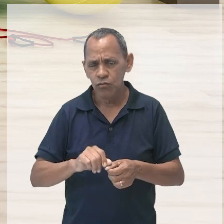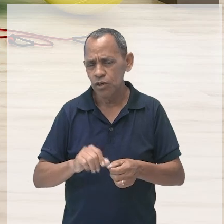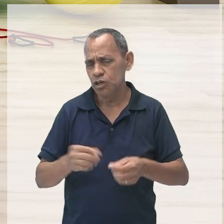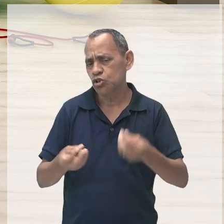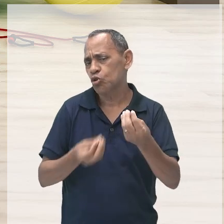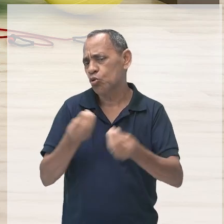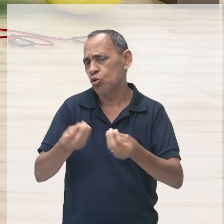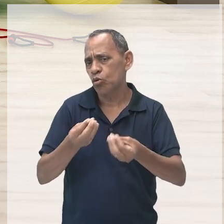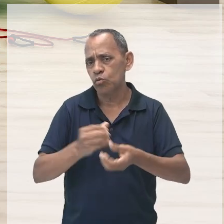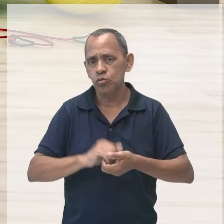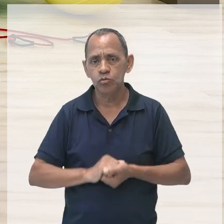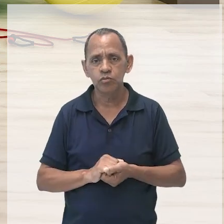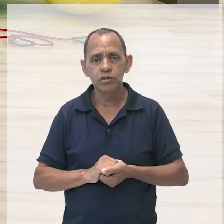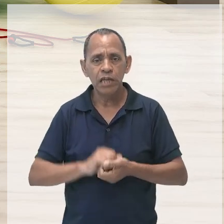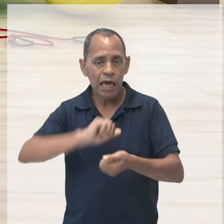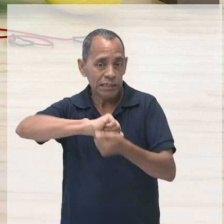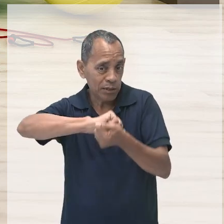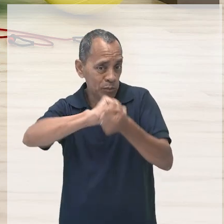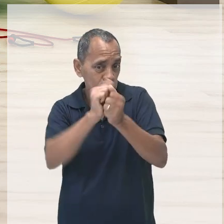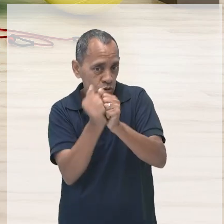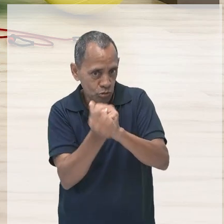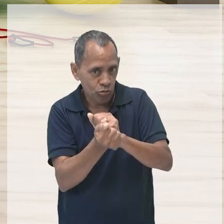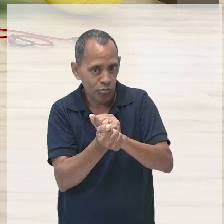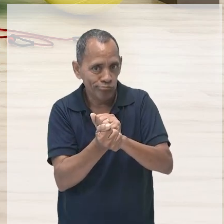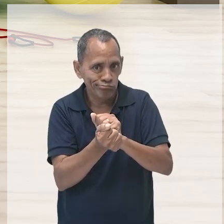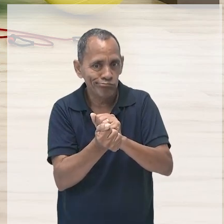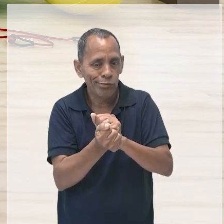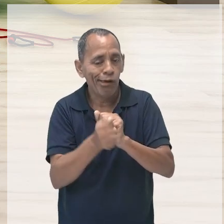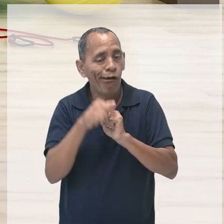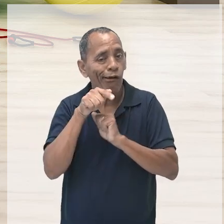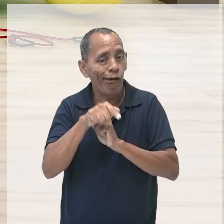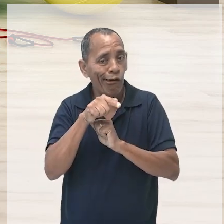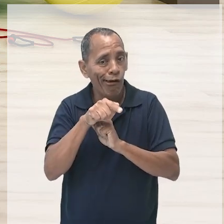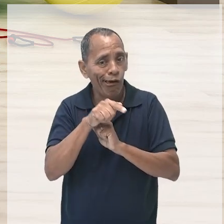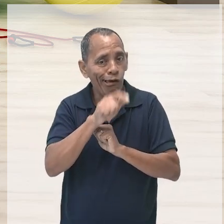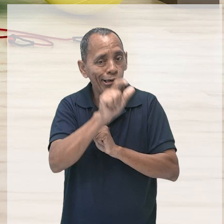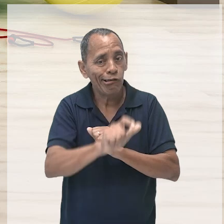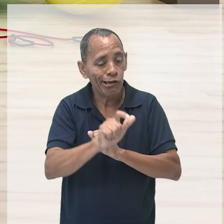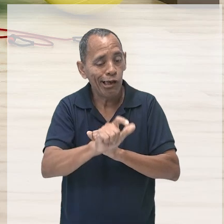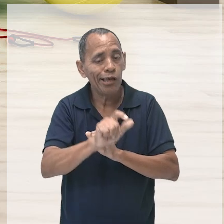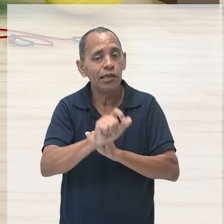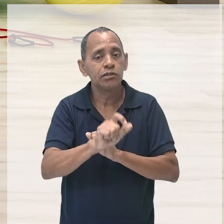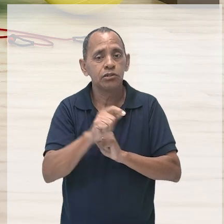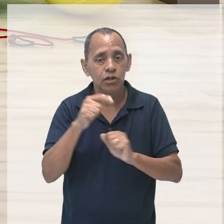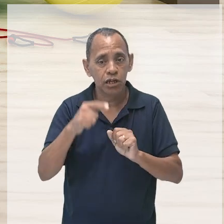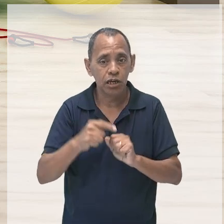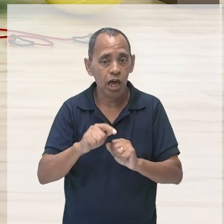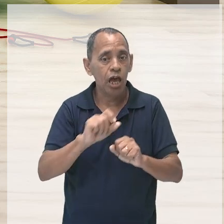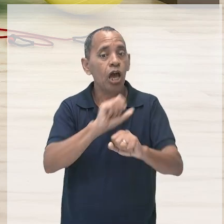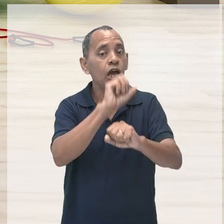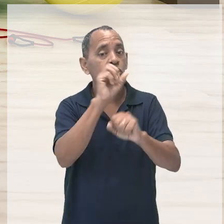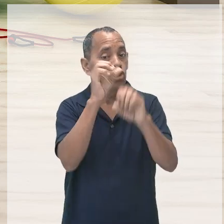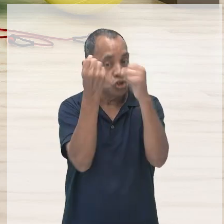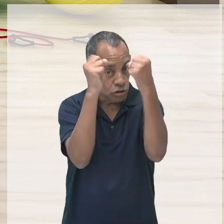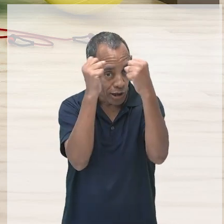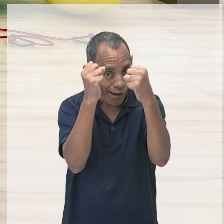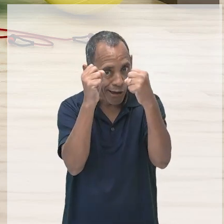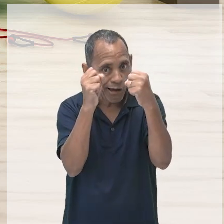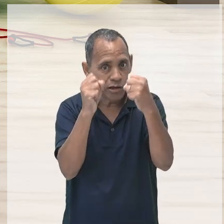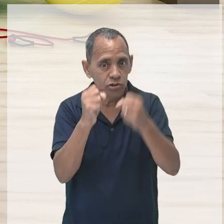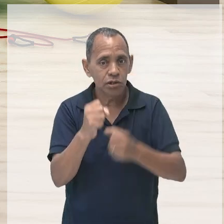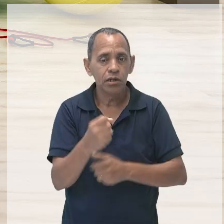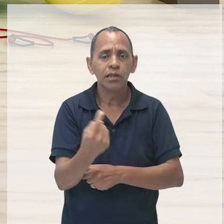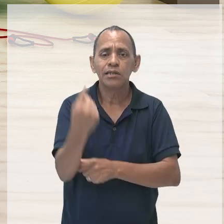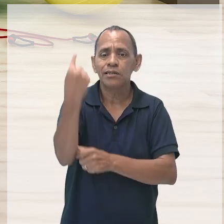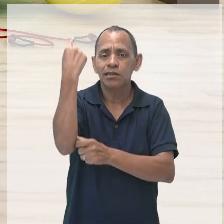fez adaptações dessa ginástica de acordo com o gosto brasileiro, que naquela época visava mais a questão